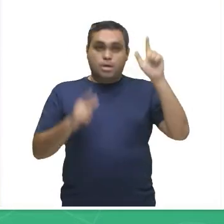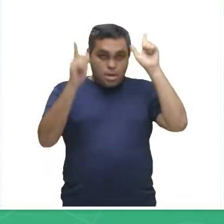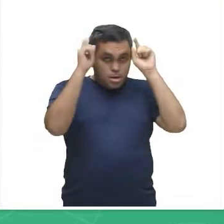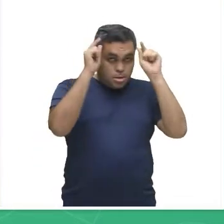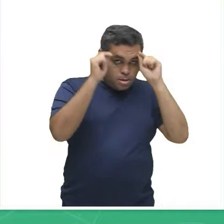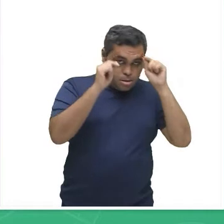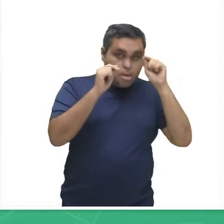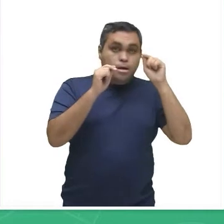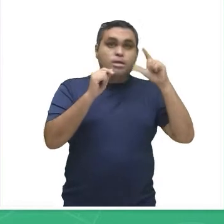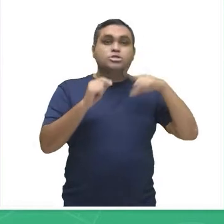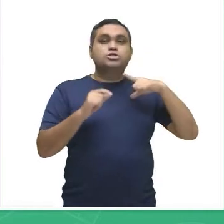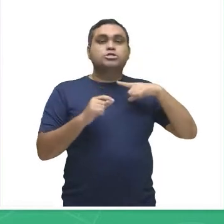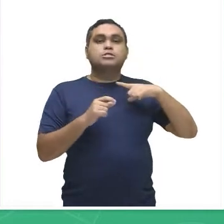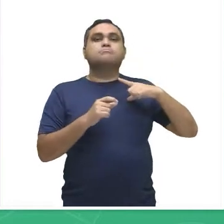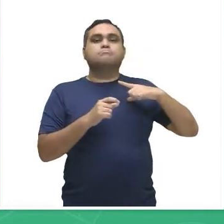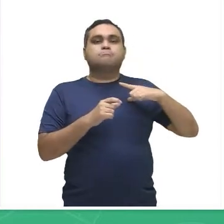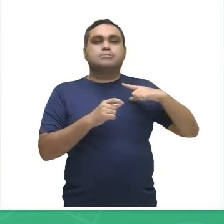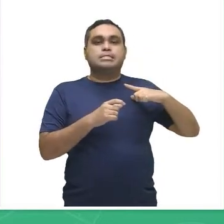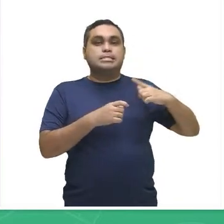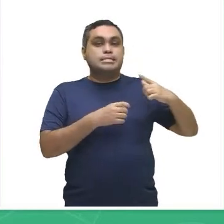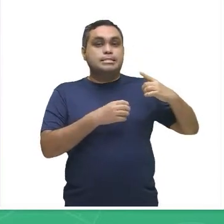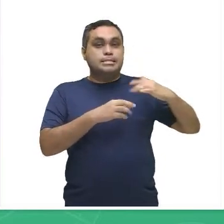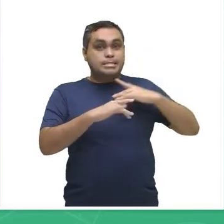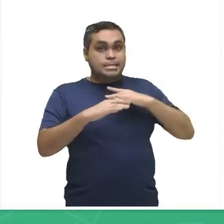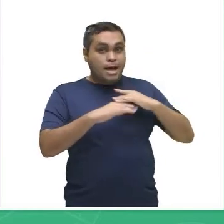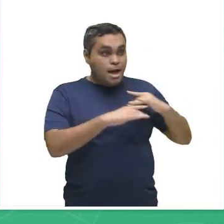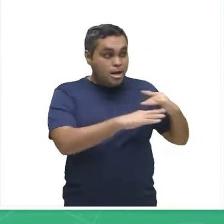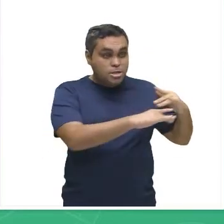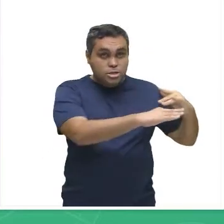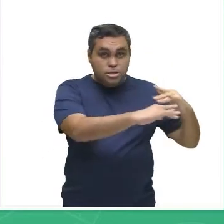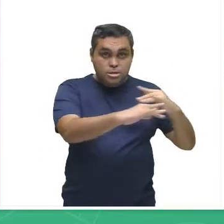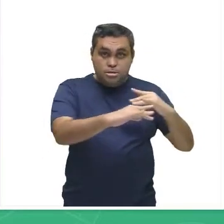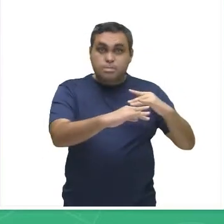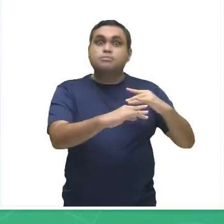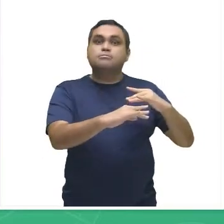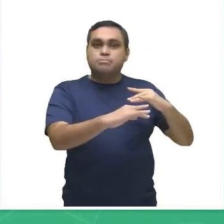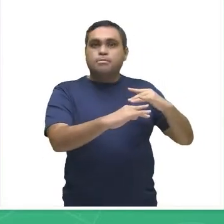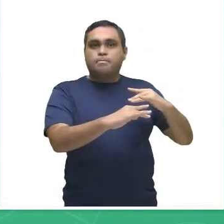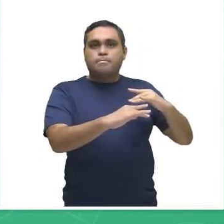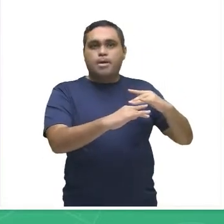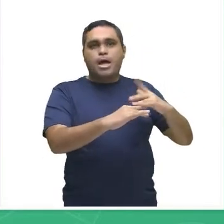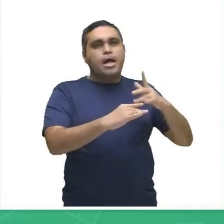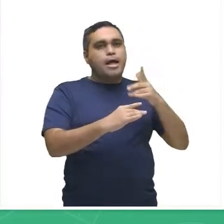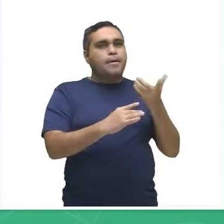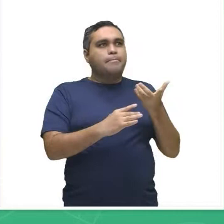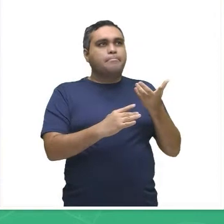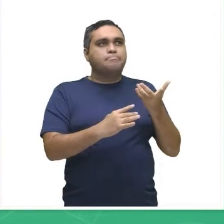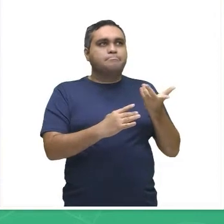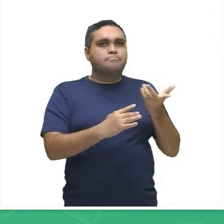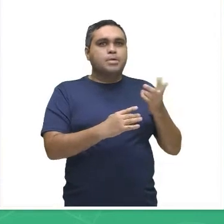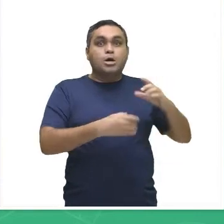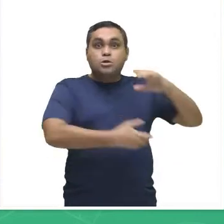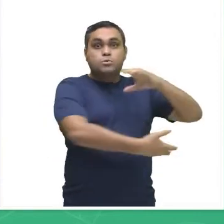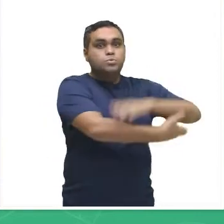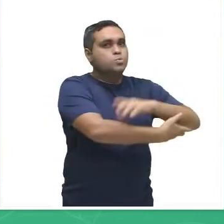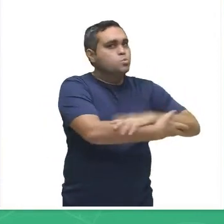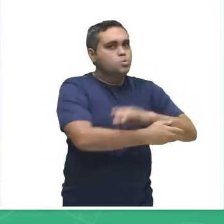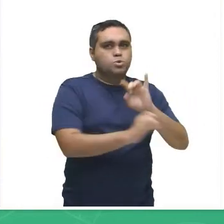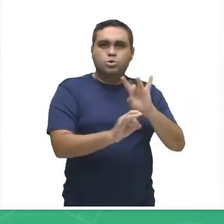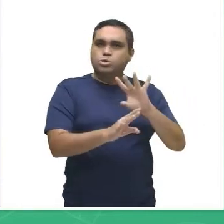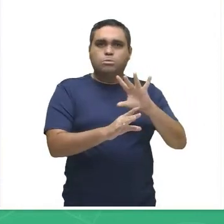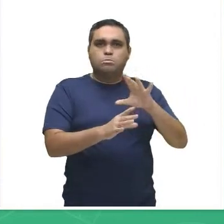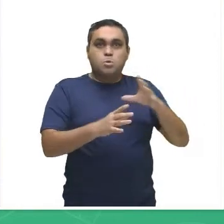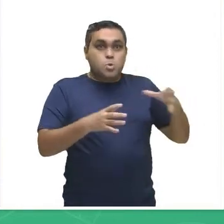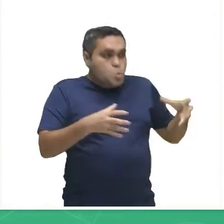de cidades-estado independentes entre si. Aqui a gente não vai ver um império, como posteriormente a gente vai ver